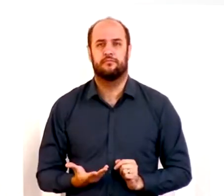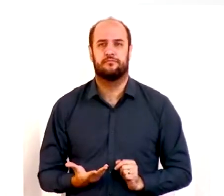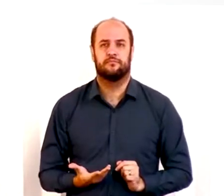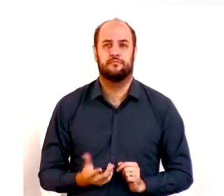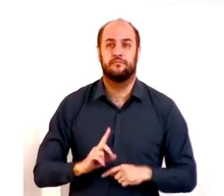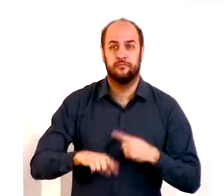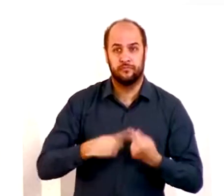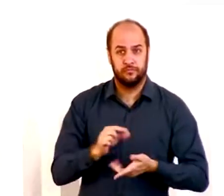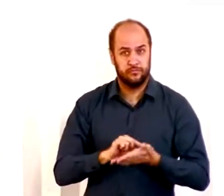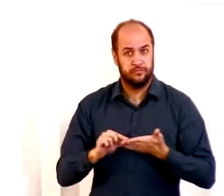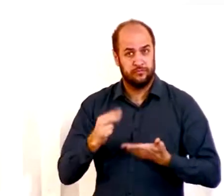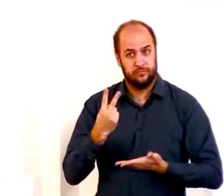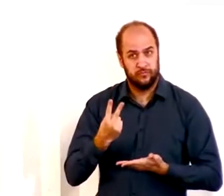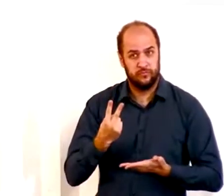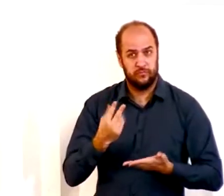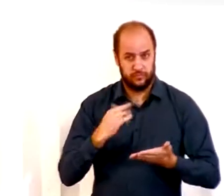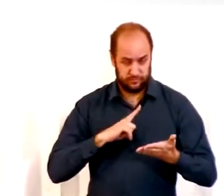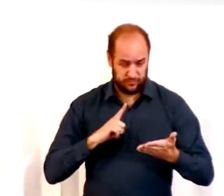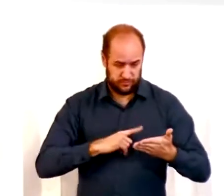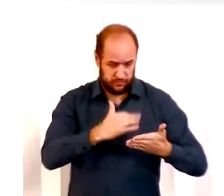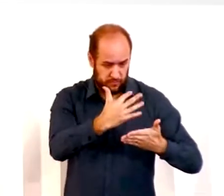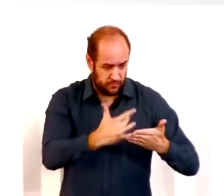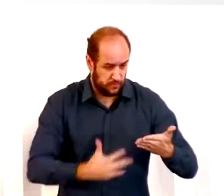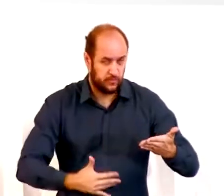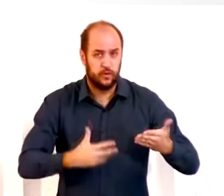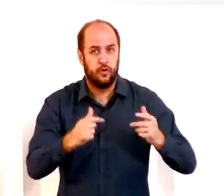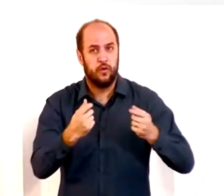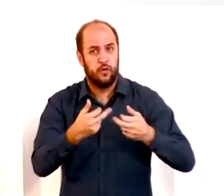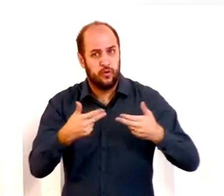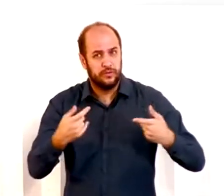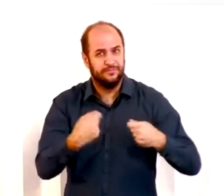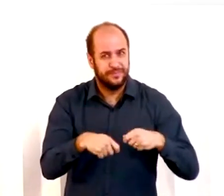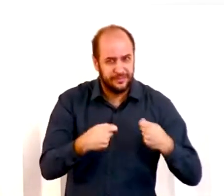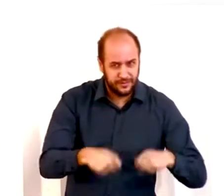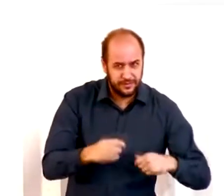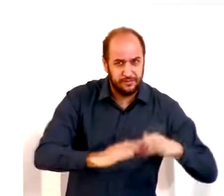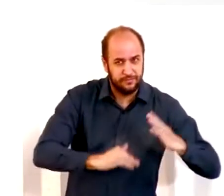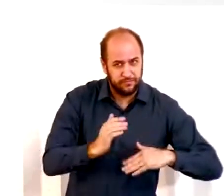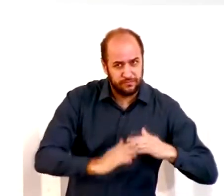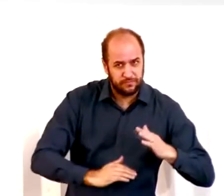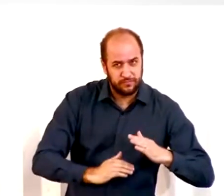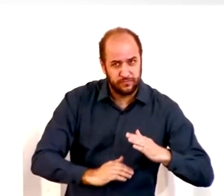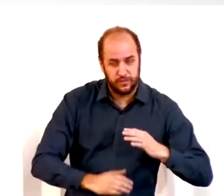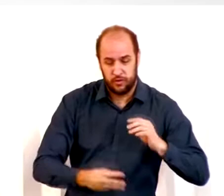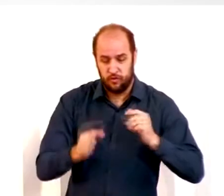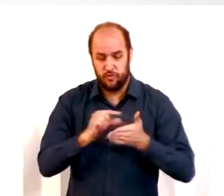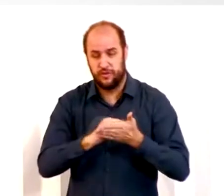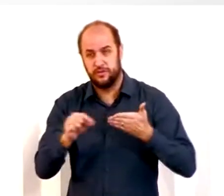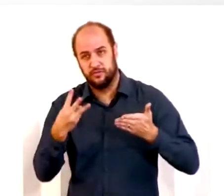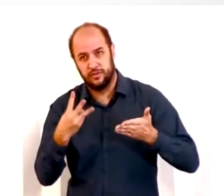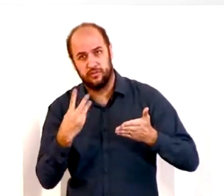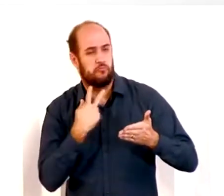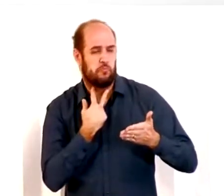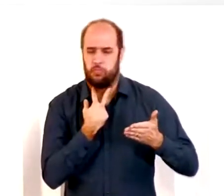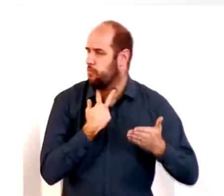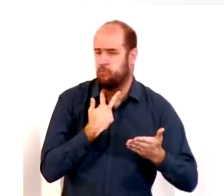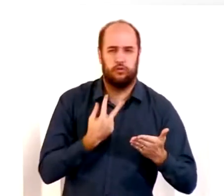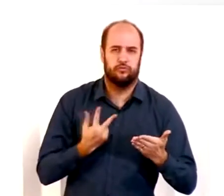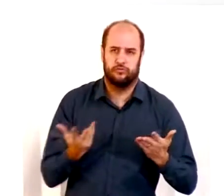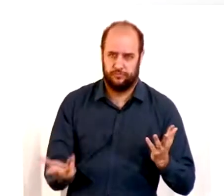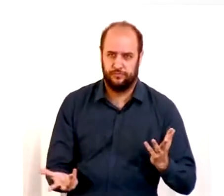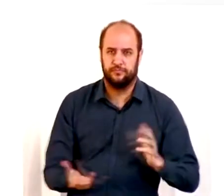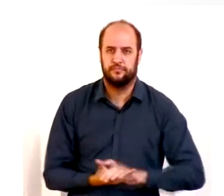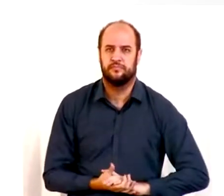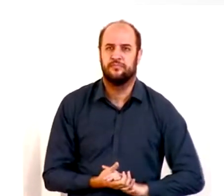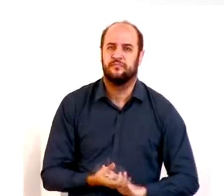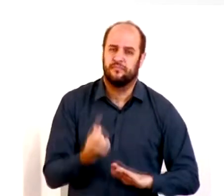no versículo 2, coisas que ele precisa fazer, e no versículo 3, coisas que ele não pode fazer. O versículo 2